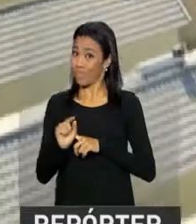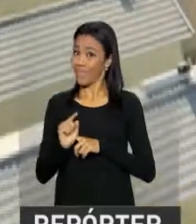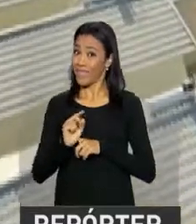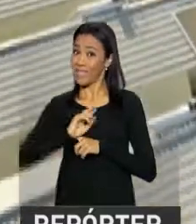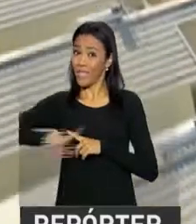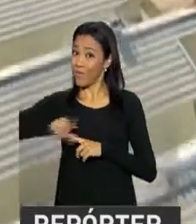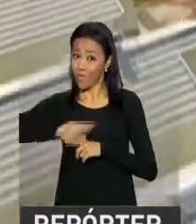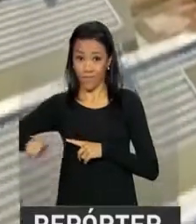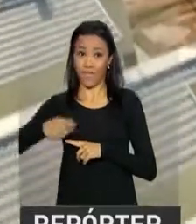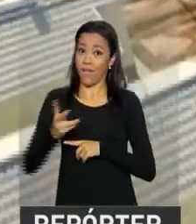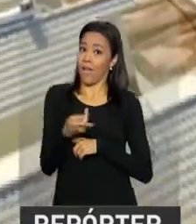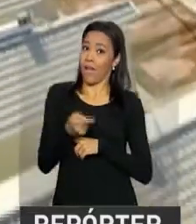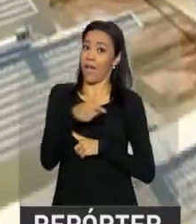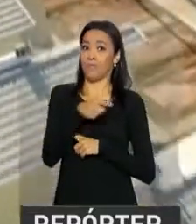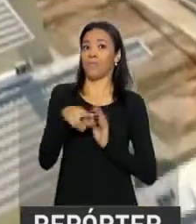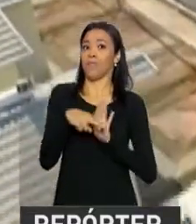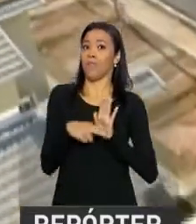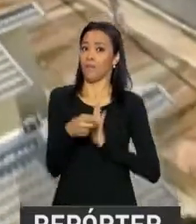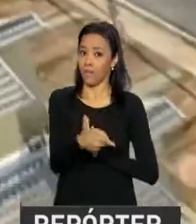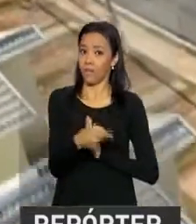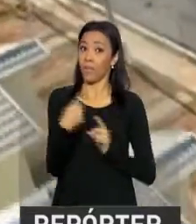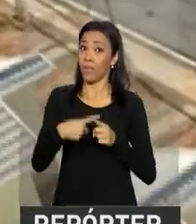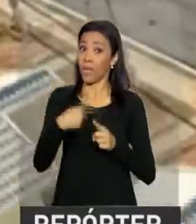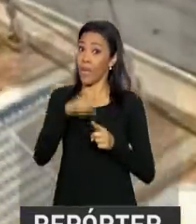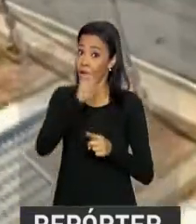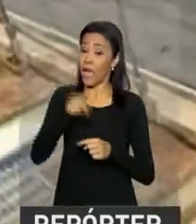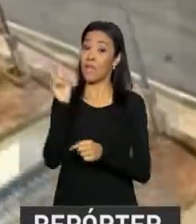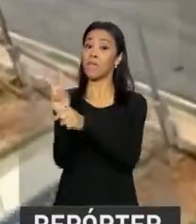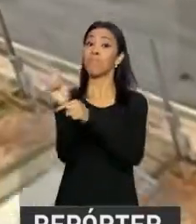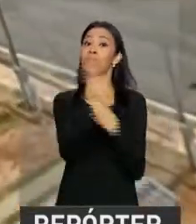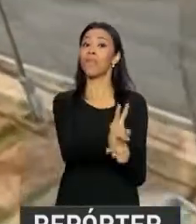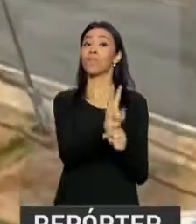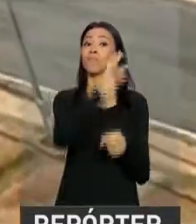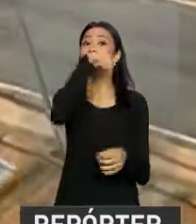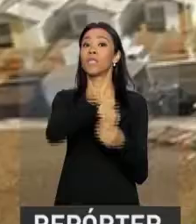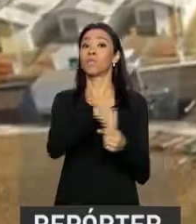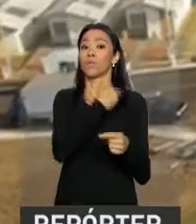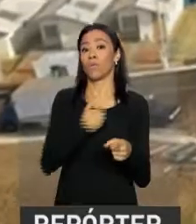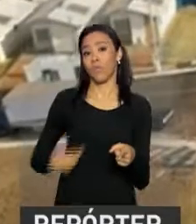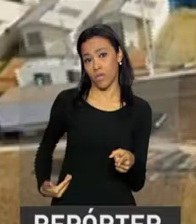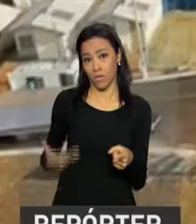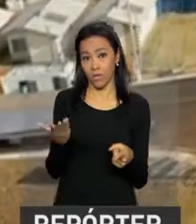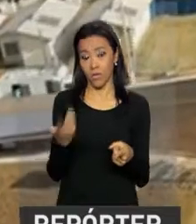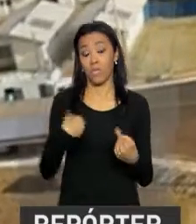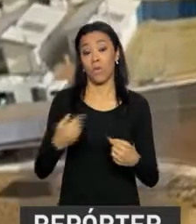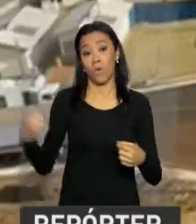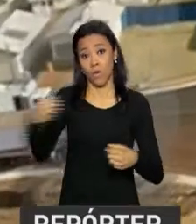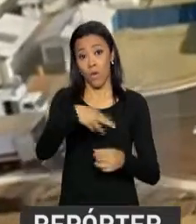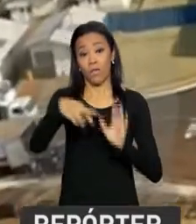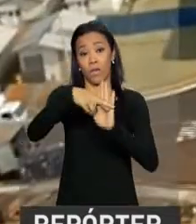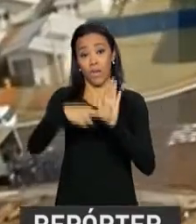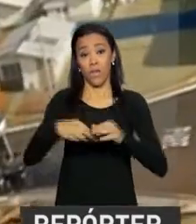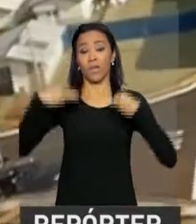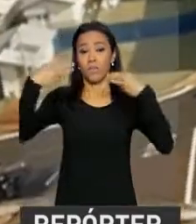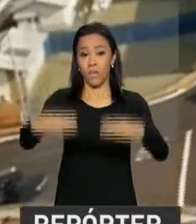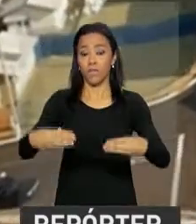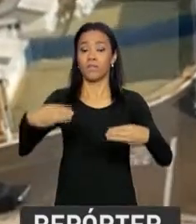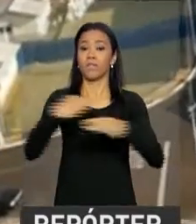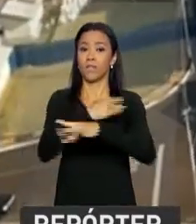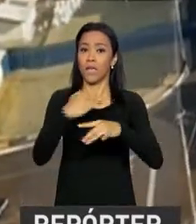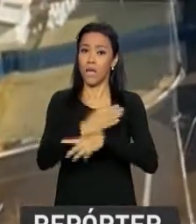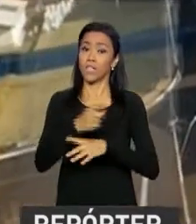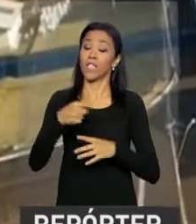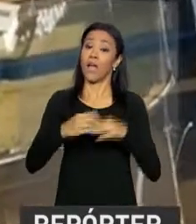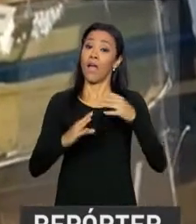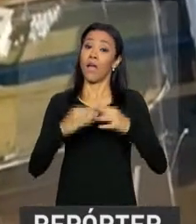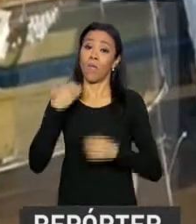irregular já que caracteriza uma espécie de empréstimo ao governo agora com a norma do ministério das cidades a caixa irá suspender essa linha